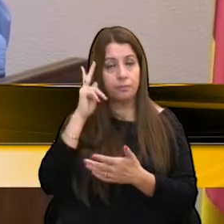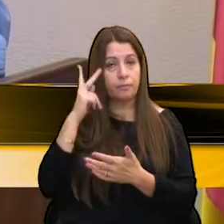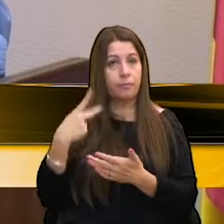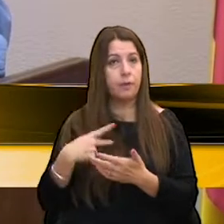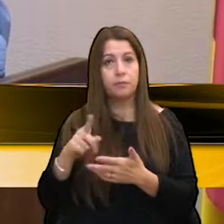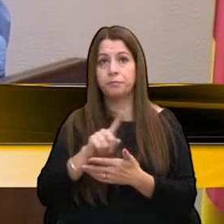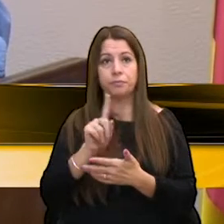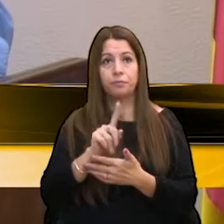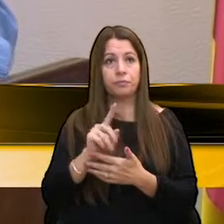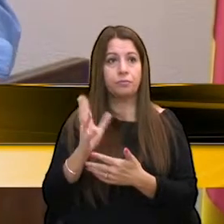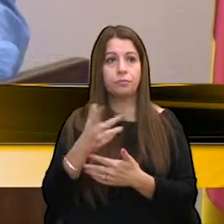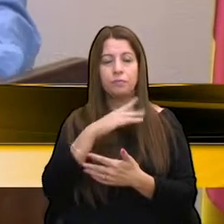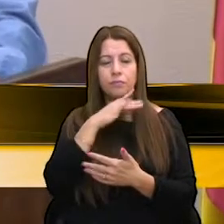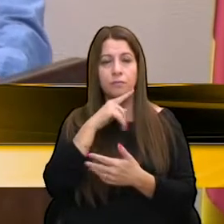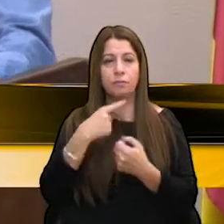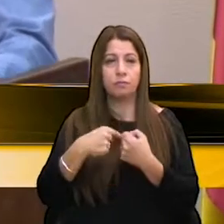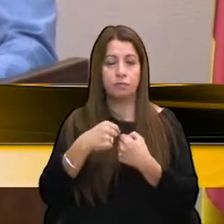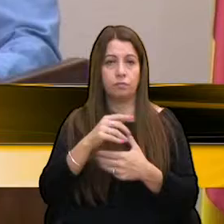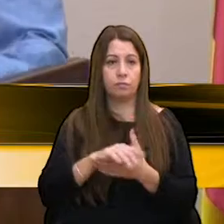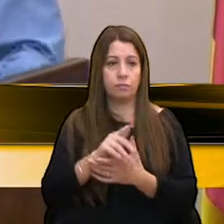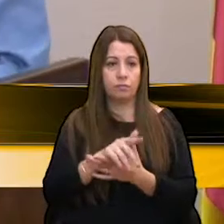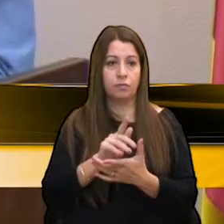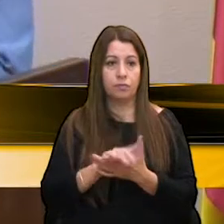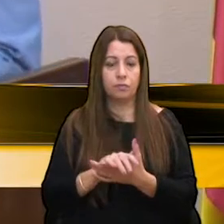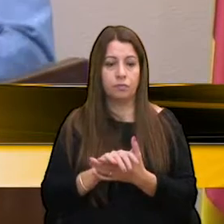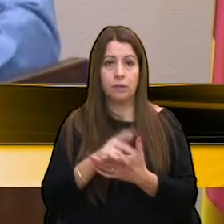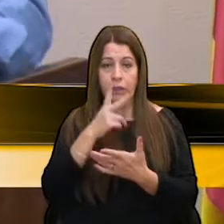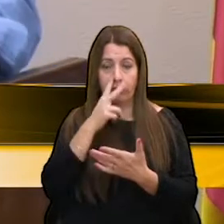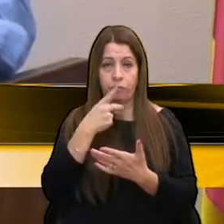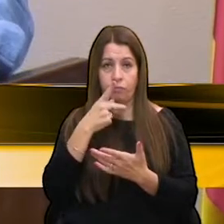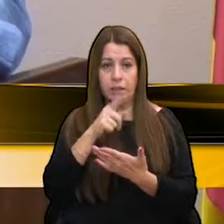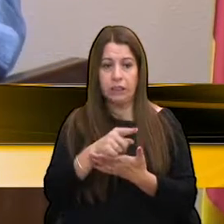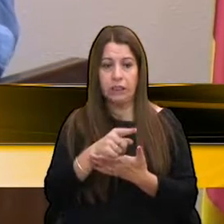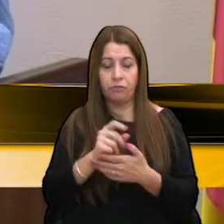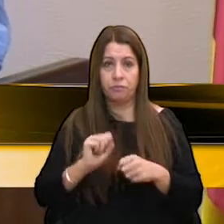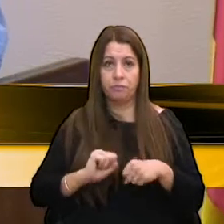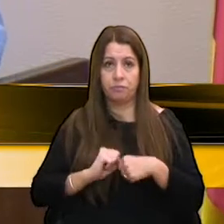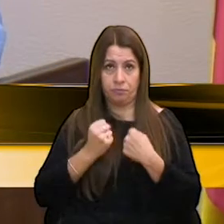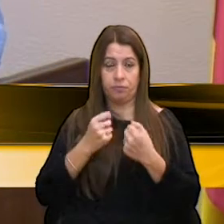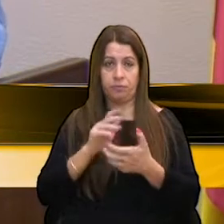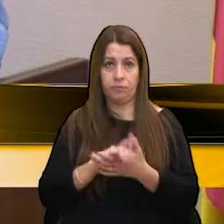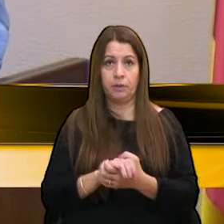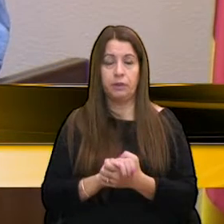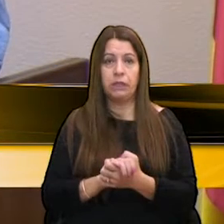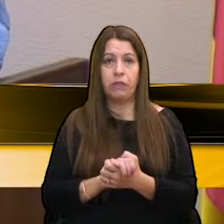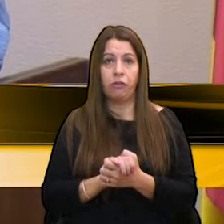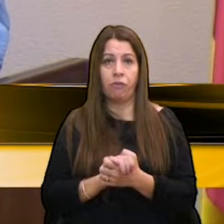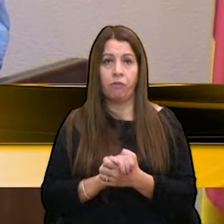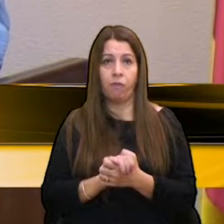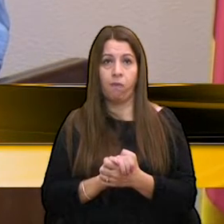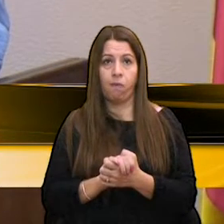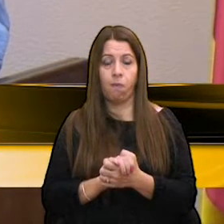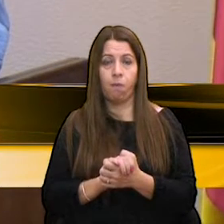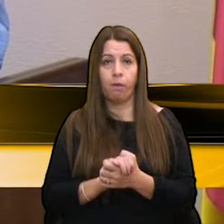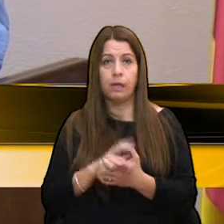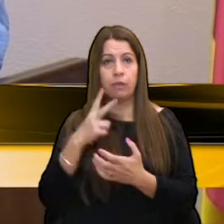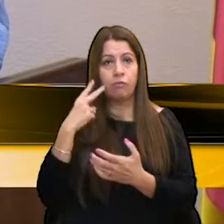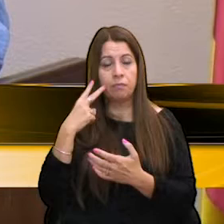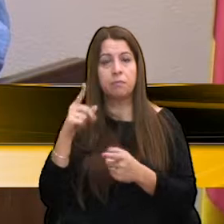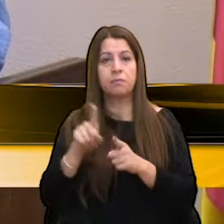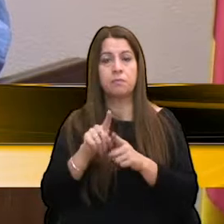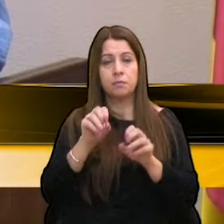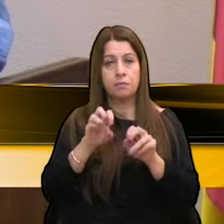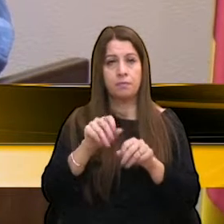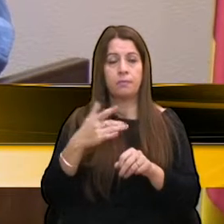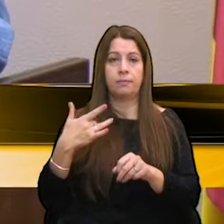que não é tudo de ruim na nossa cidade. Eu, como sempre falo, defensor da, como todos os vereadores, da educação,